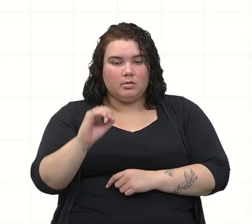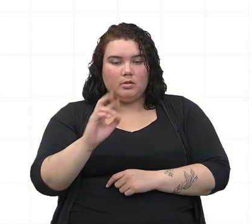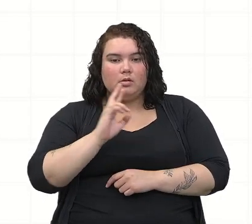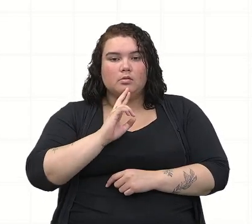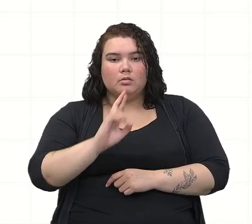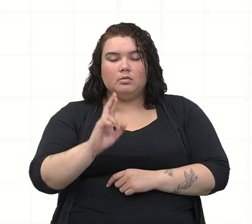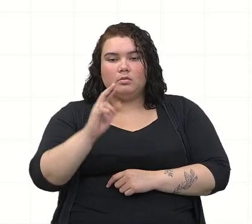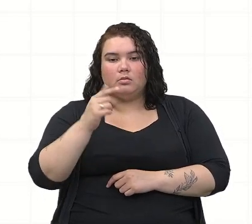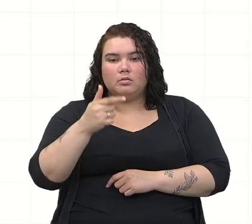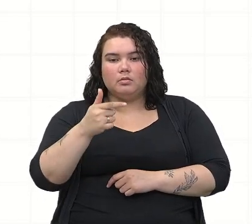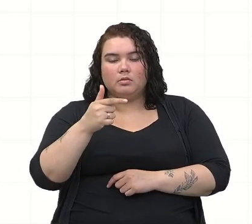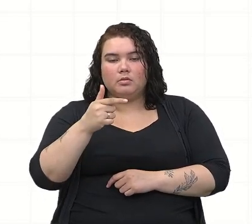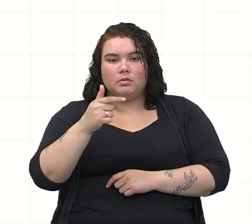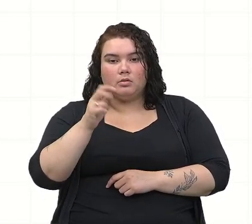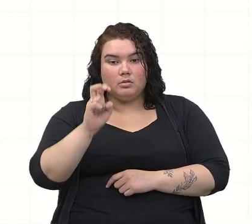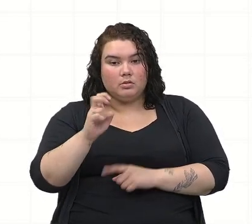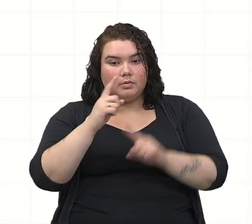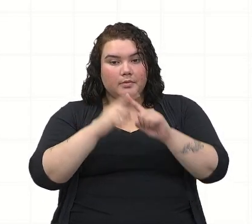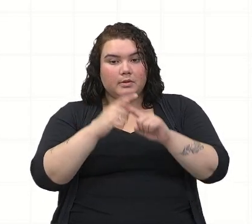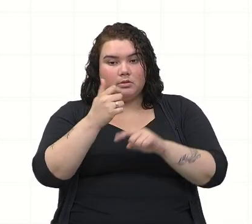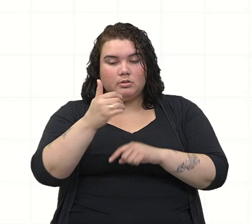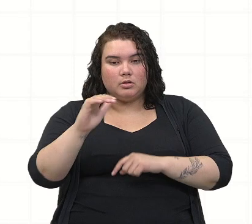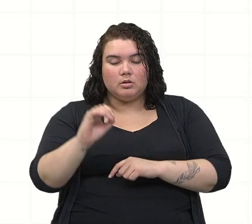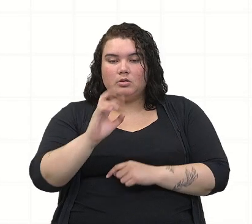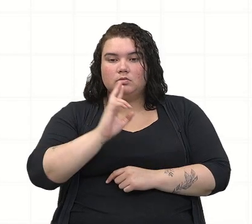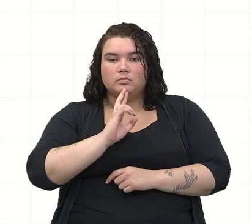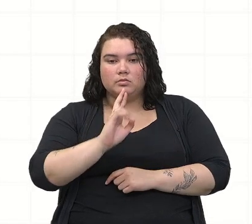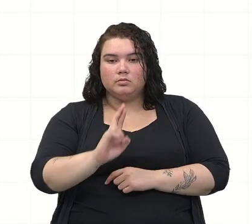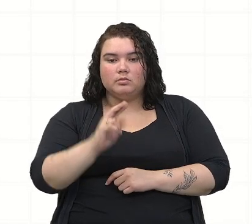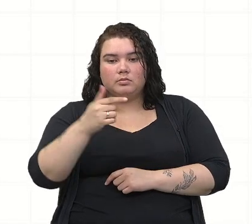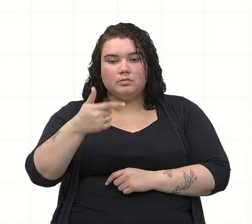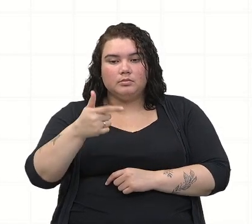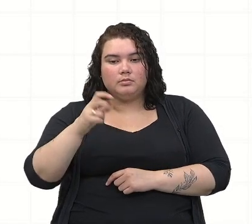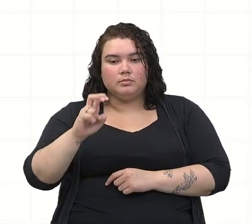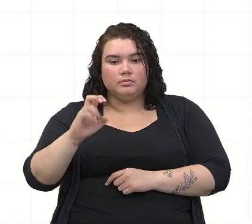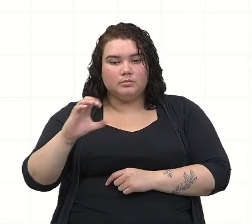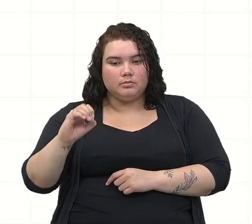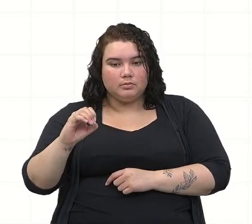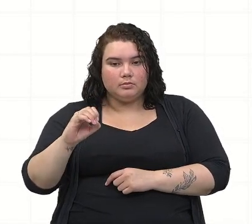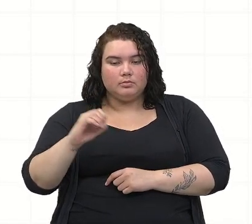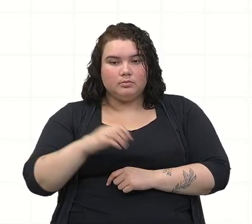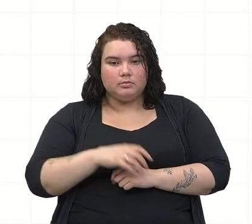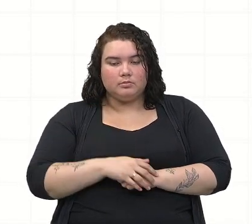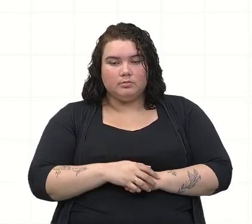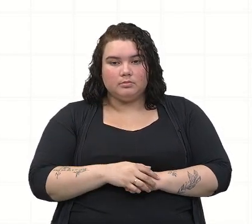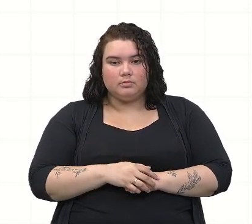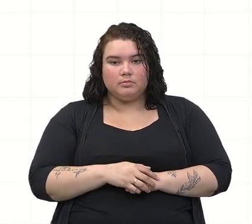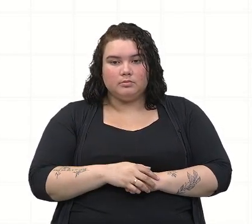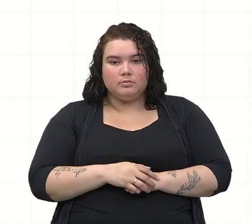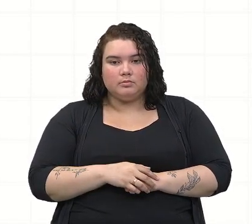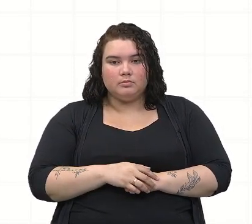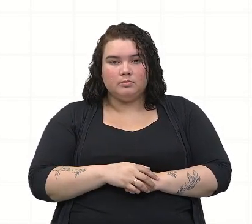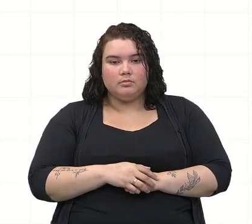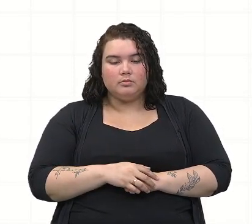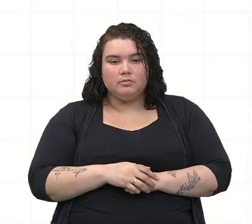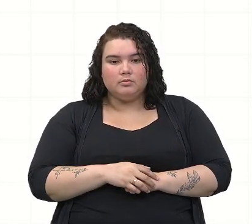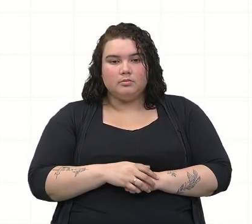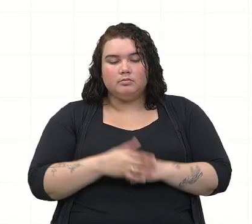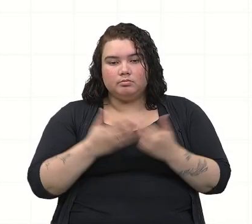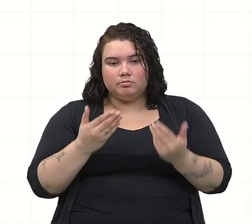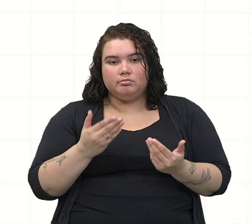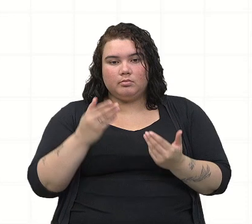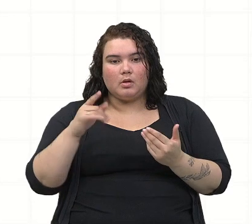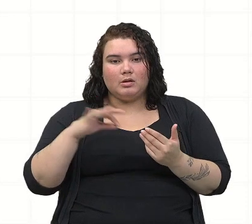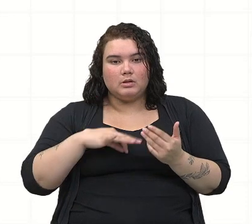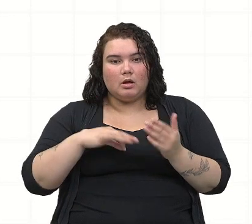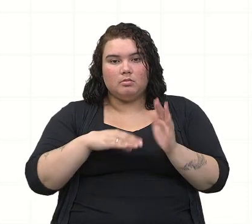Sobrou 25 vezes 10, que é igual a 250. Tá? Então ele recebeu um